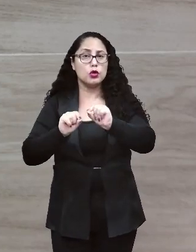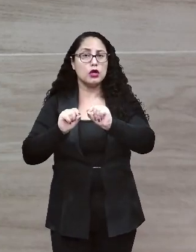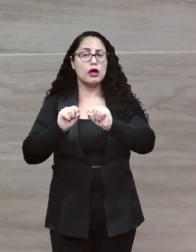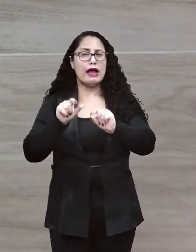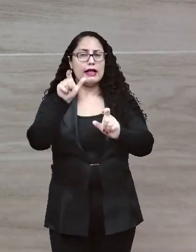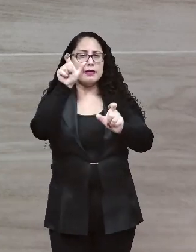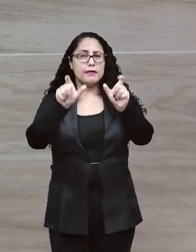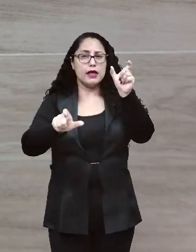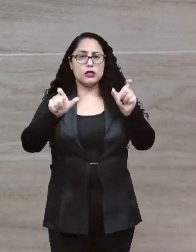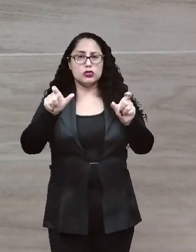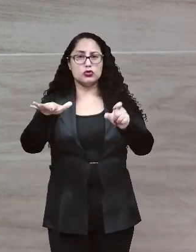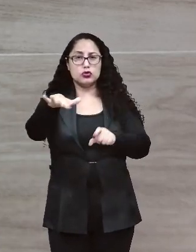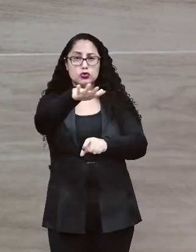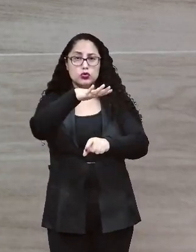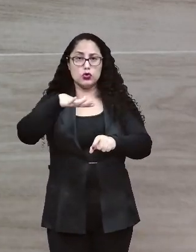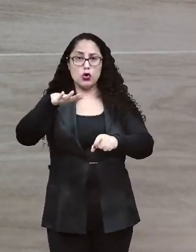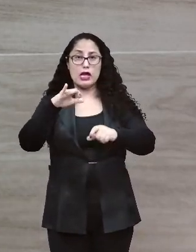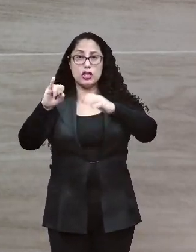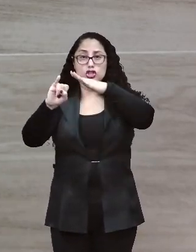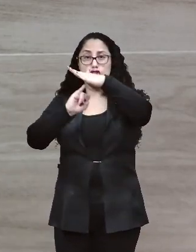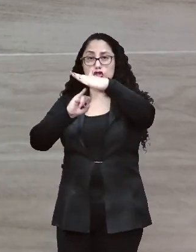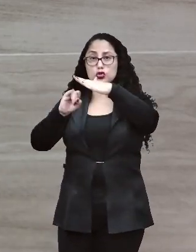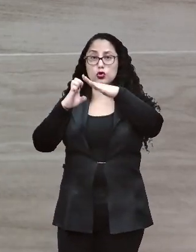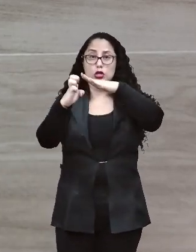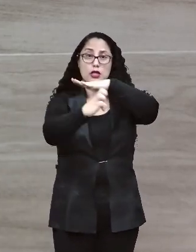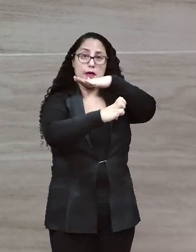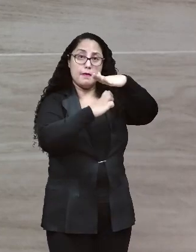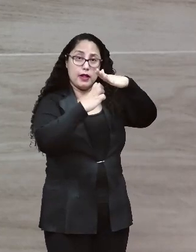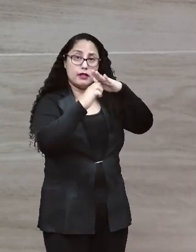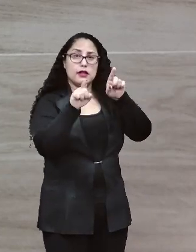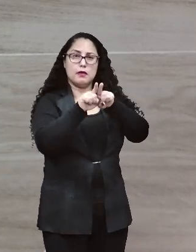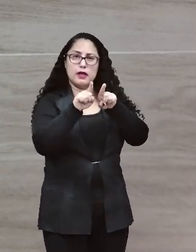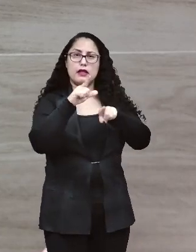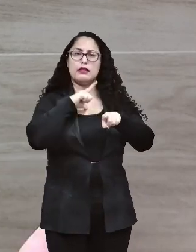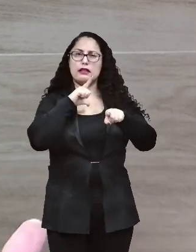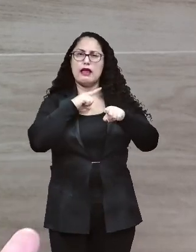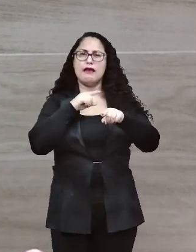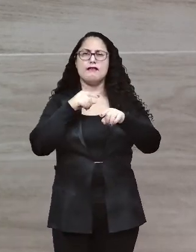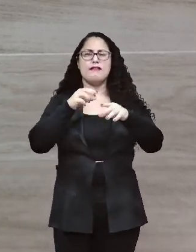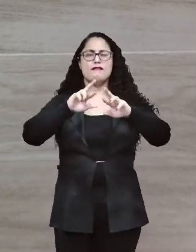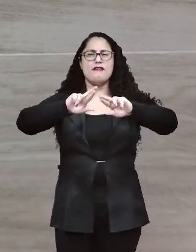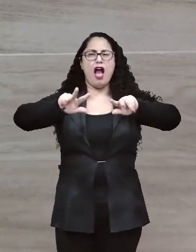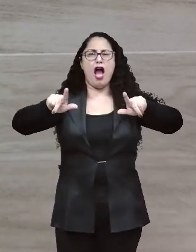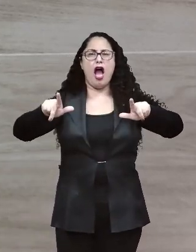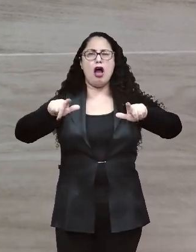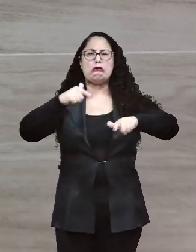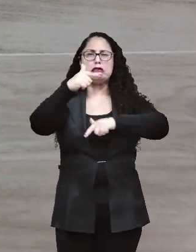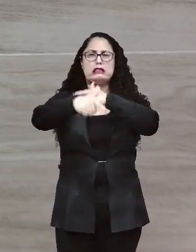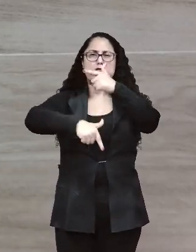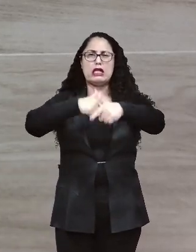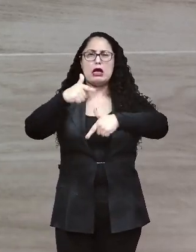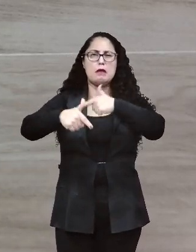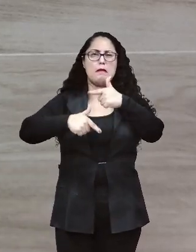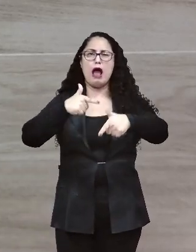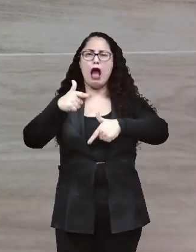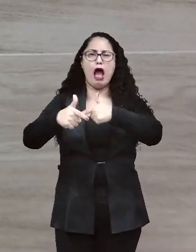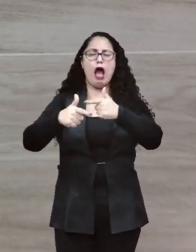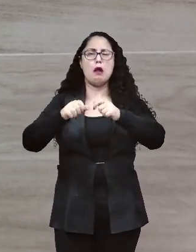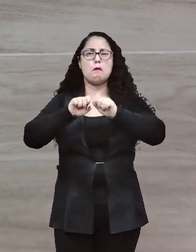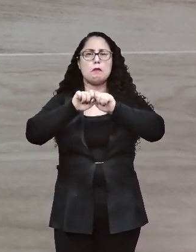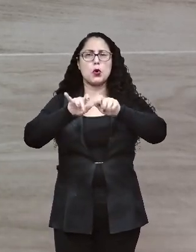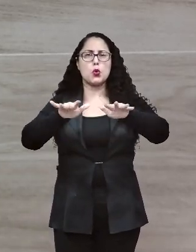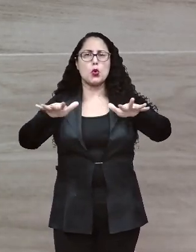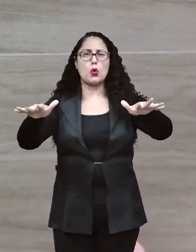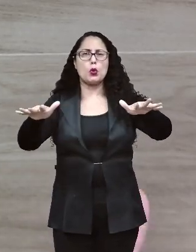essas pessoas, essas instituições, essas empresas têm um nicho de mercado enorme para atuar. Certeza. Né? Então,